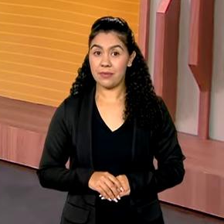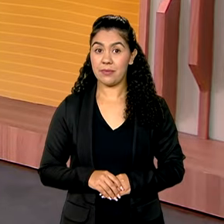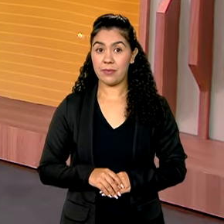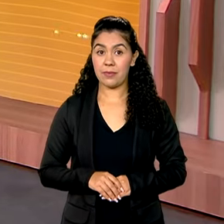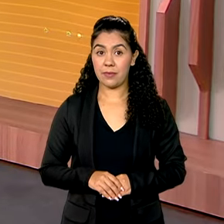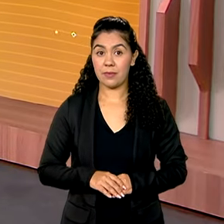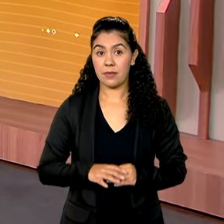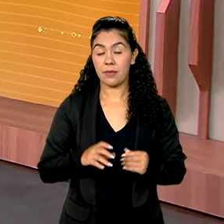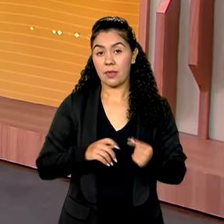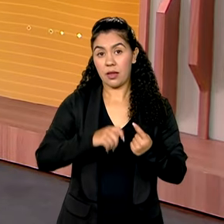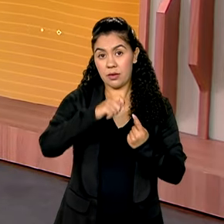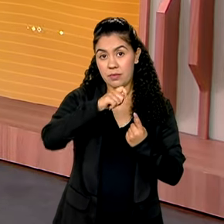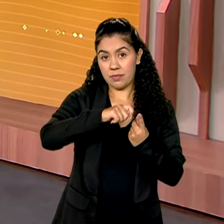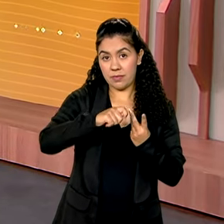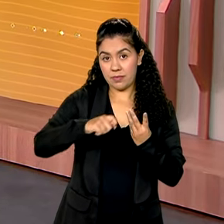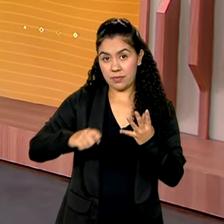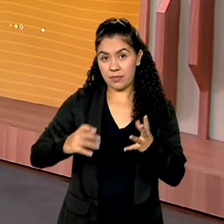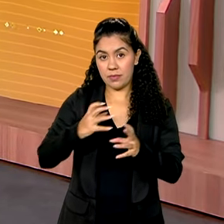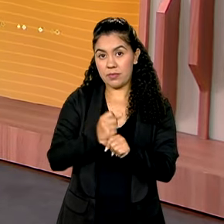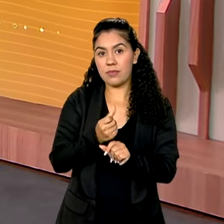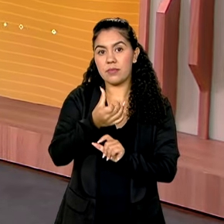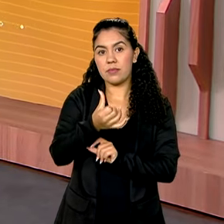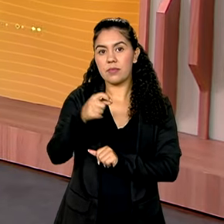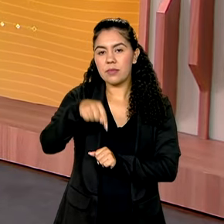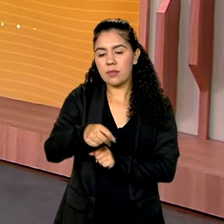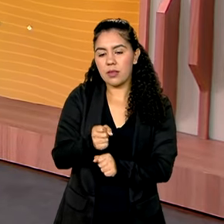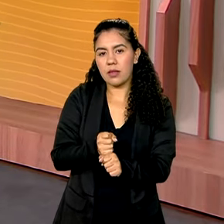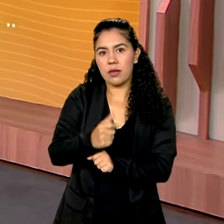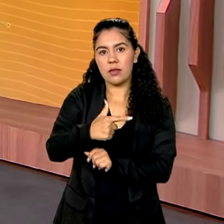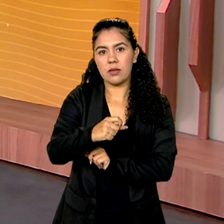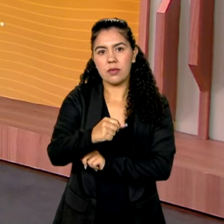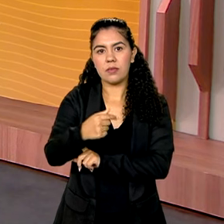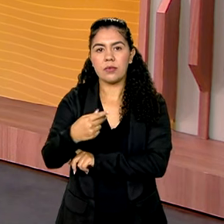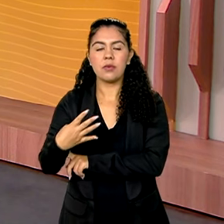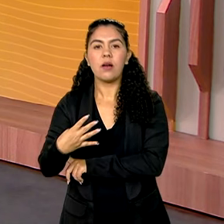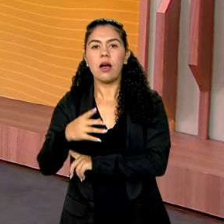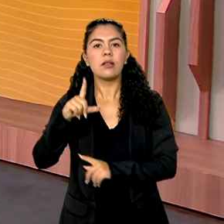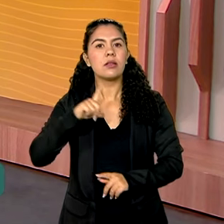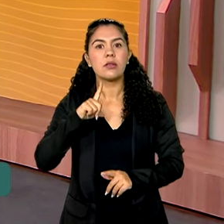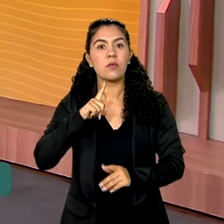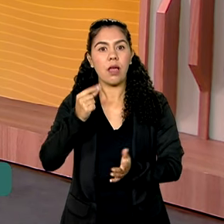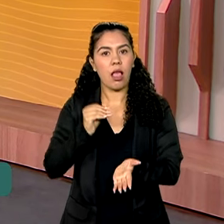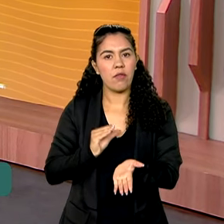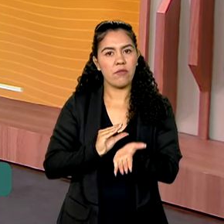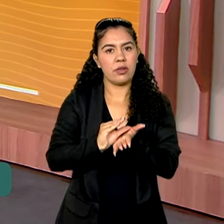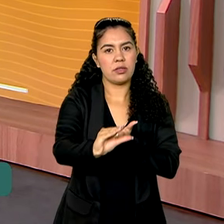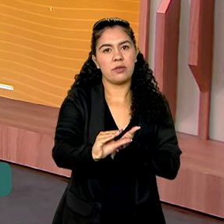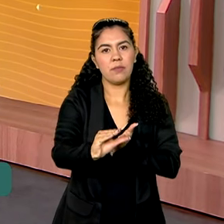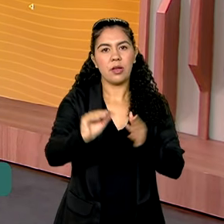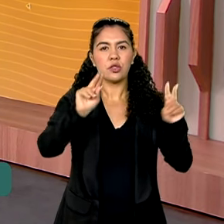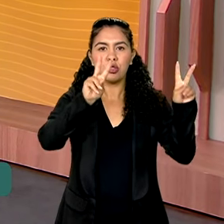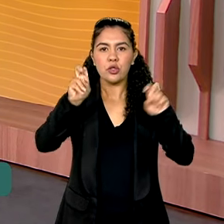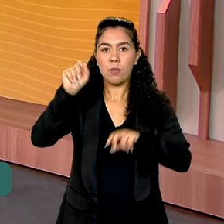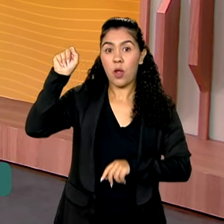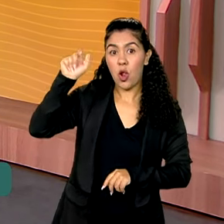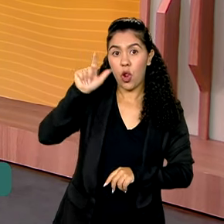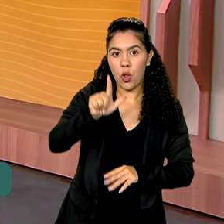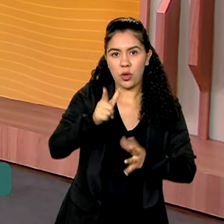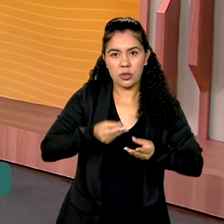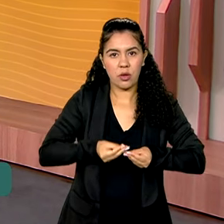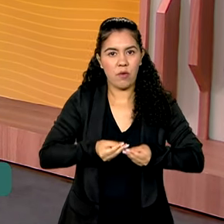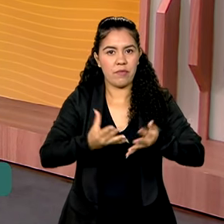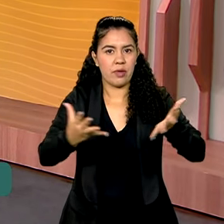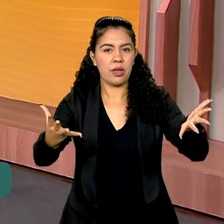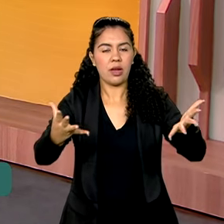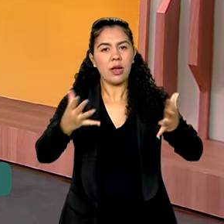O primeiro semestre deste ano registrou o maior investimento no Luz para Todos, desde a criação do programa que quer levar energia